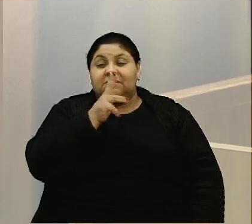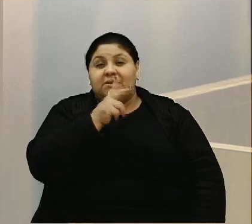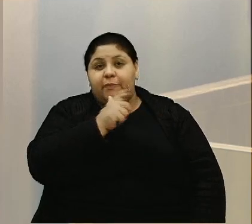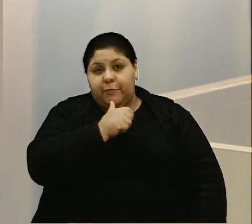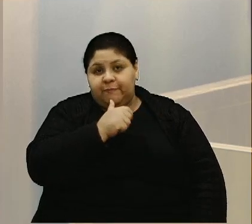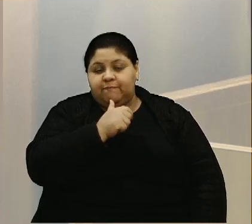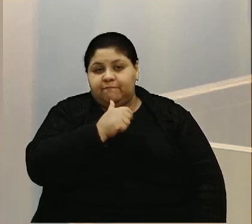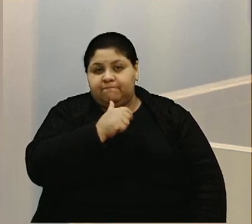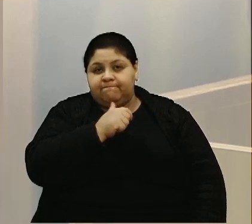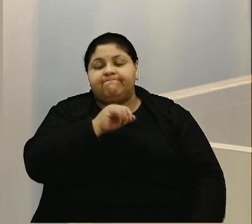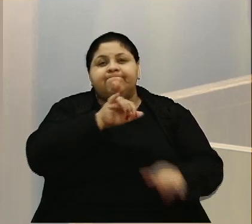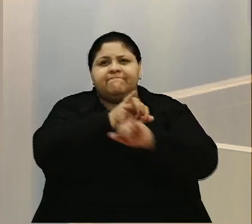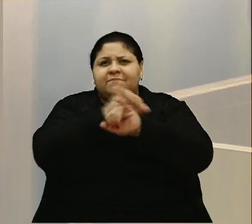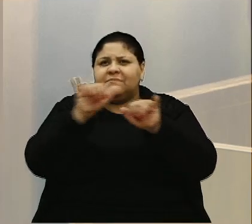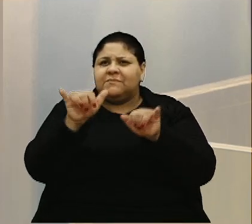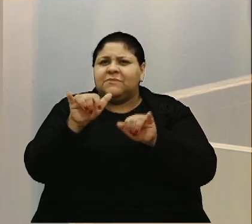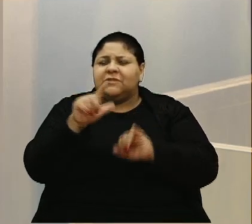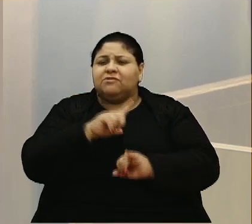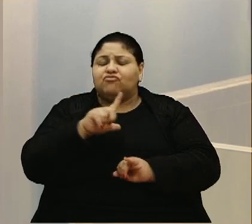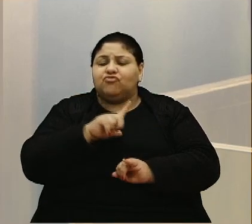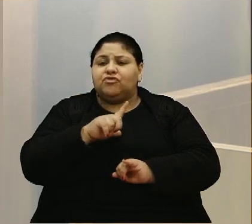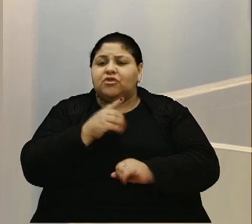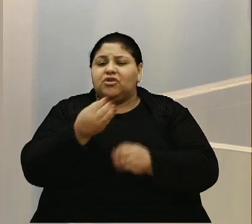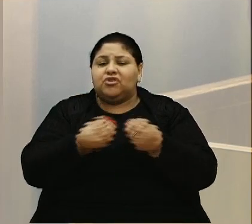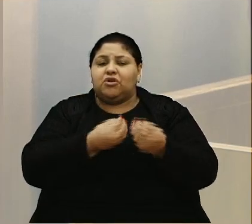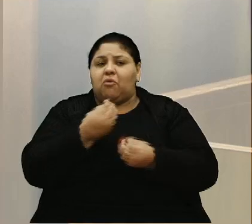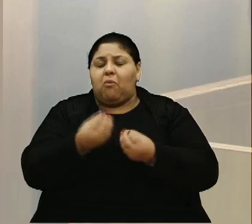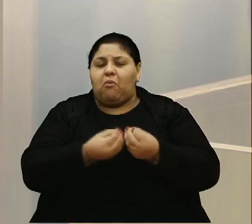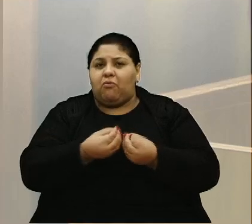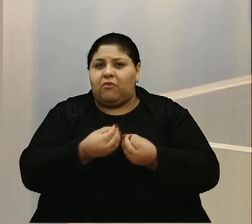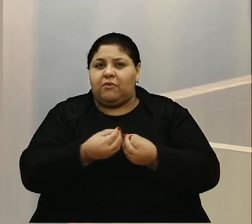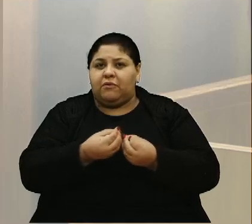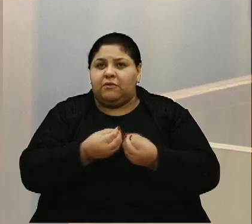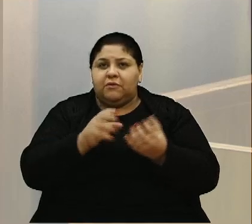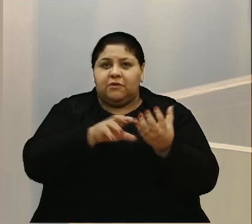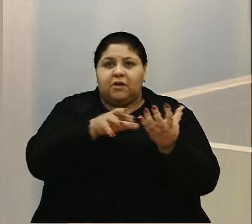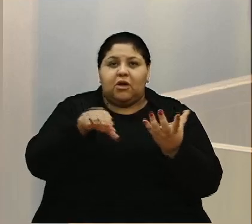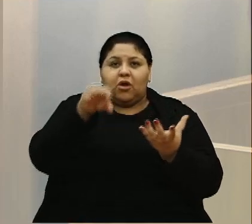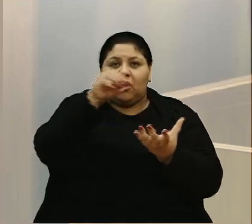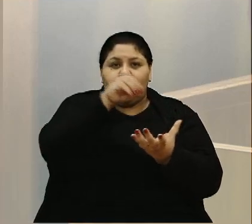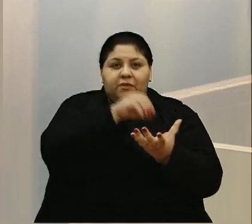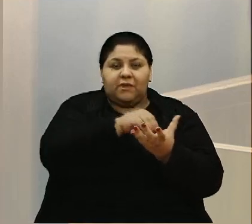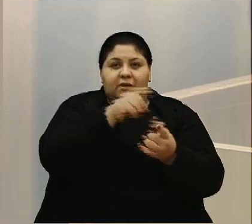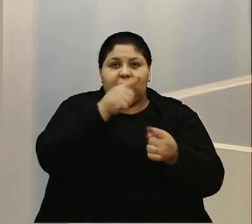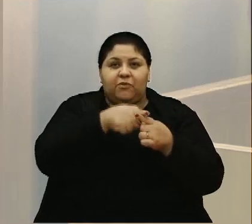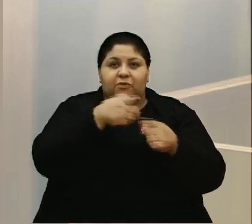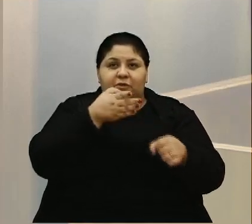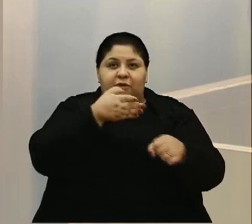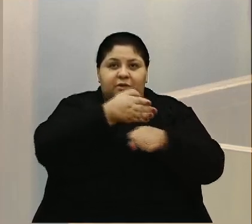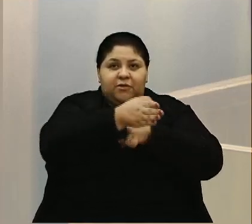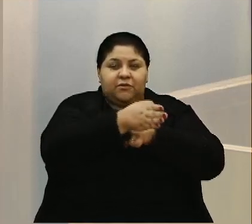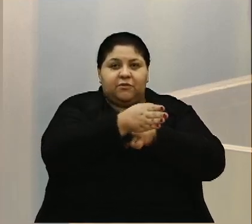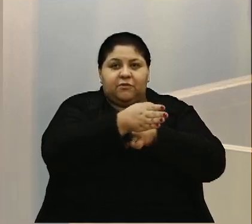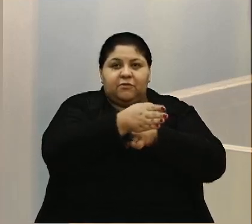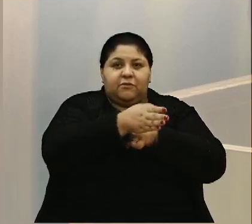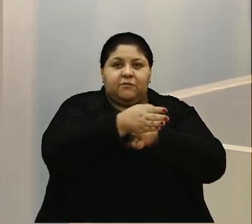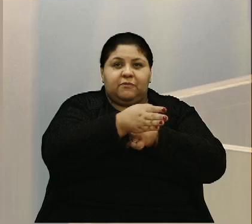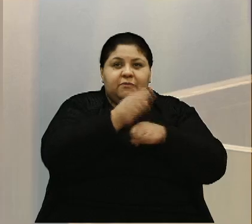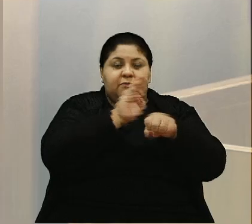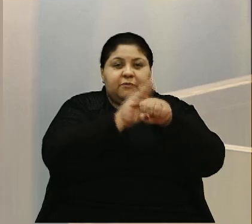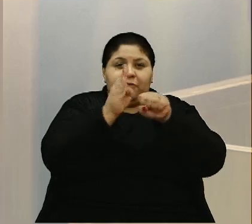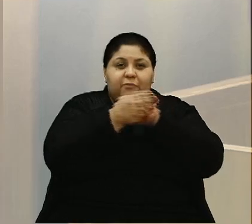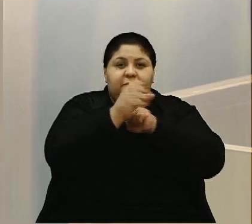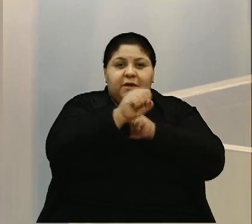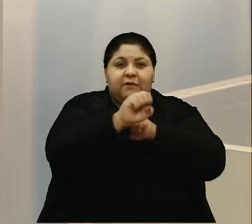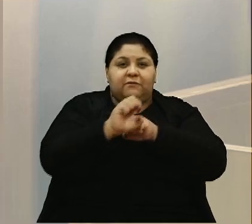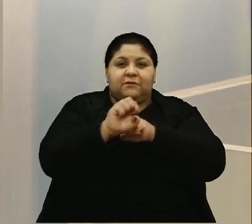Até falei se não tinha condições de botar a Codeca, porque quem fez a entrada lá do bairro Serrano foi